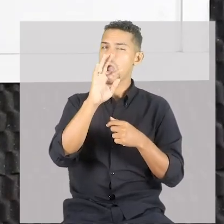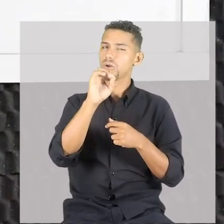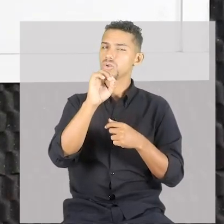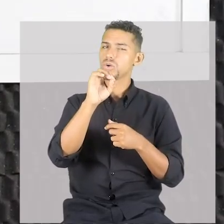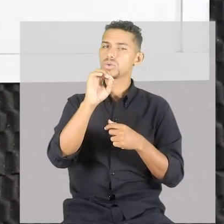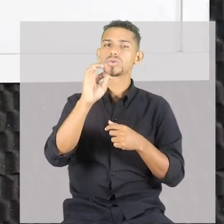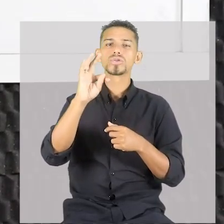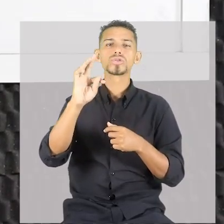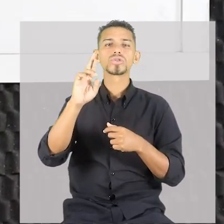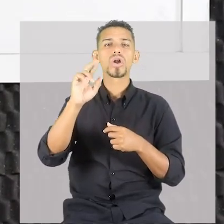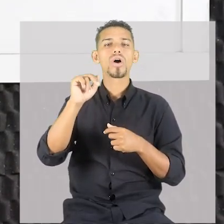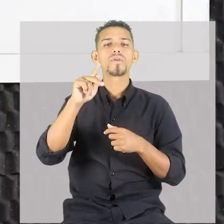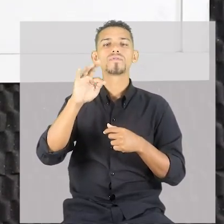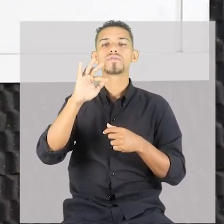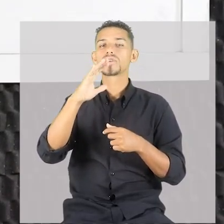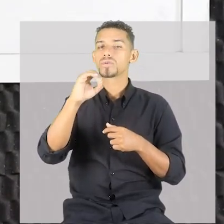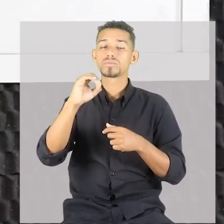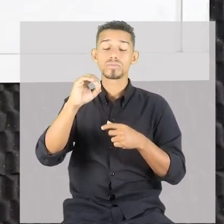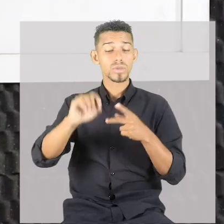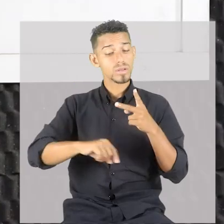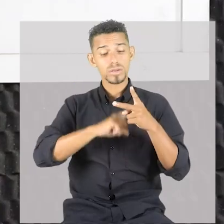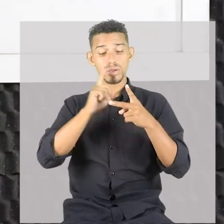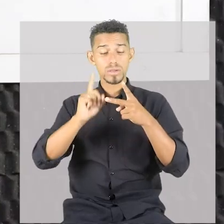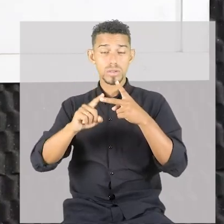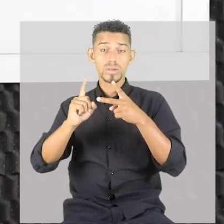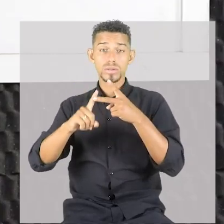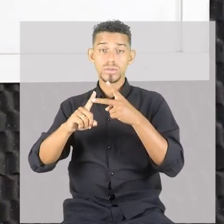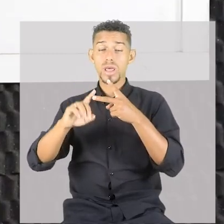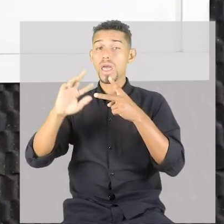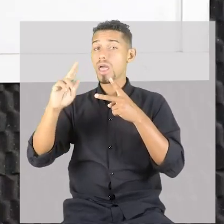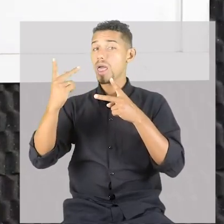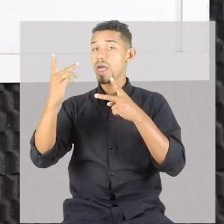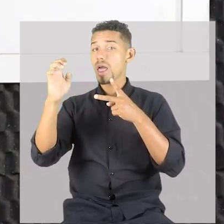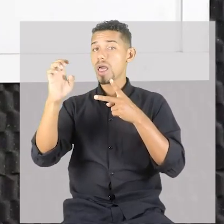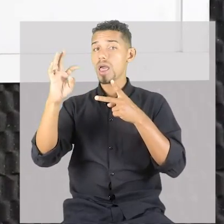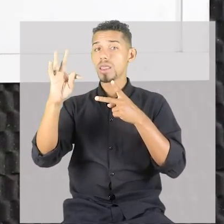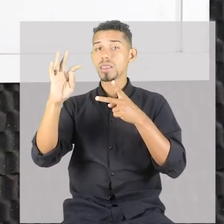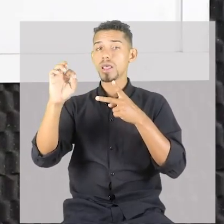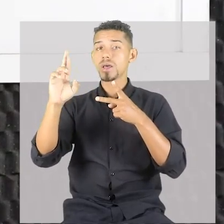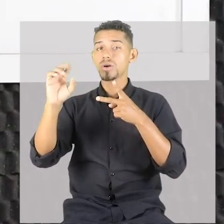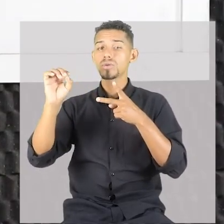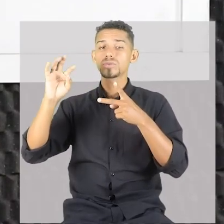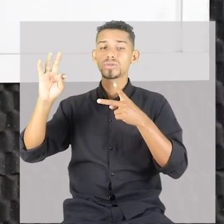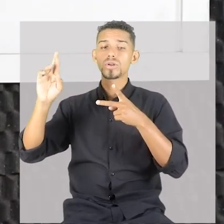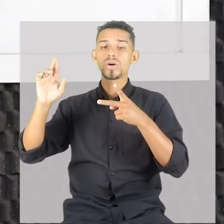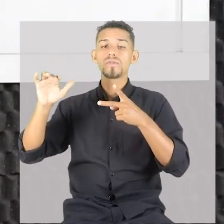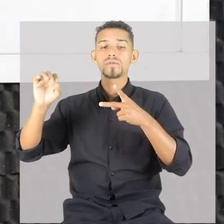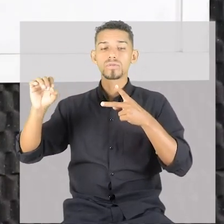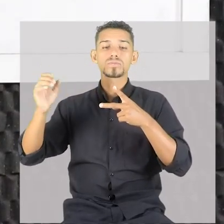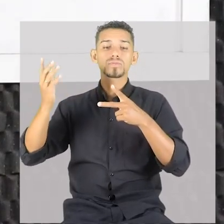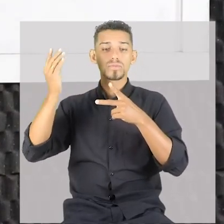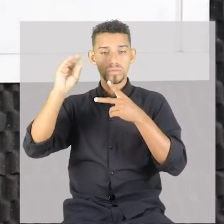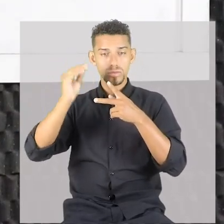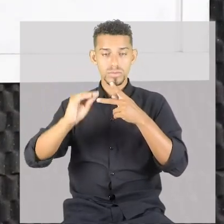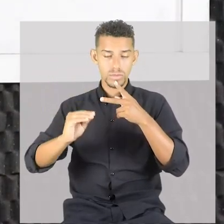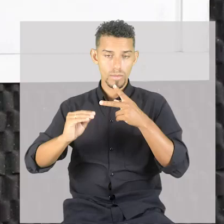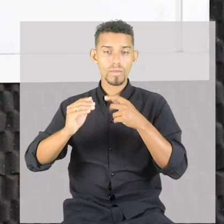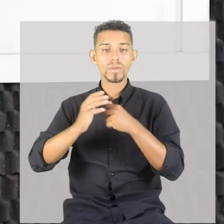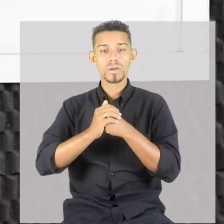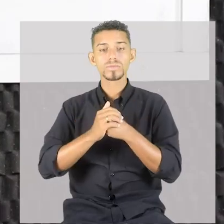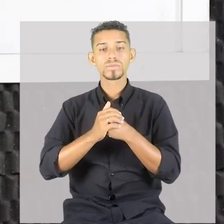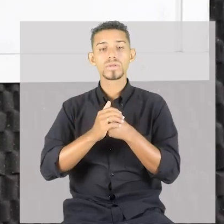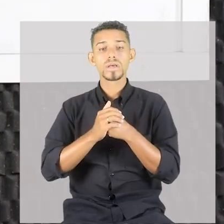que não consegue produzir, a gente vai denominar ele de heterotrófico. Então, você vai copiar aqui comigo. Que quanto